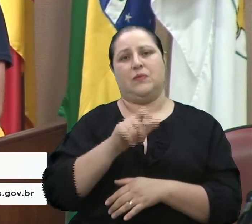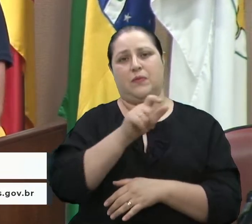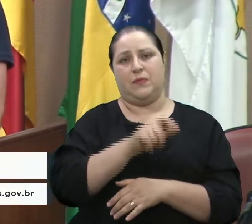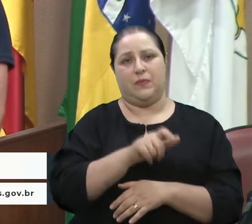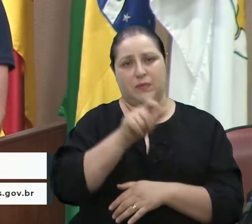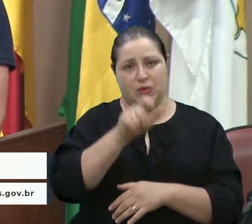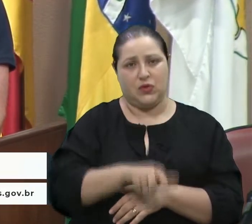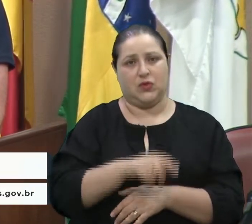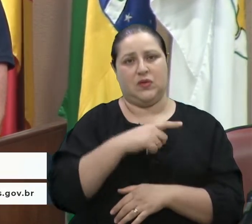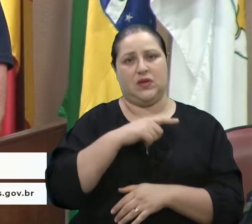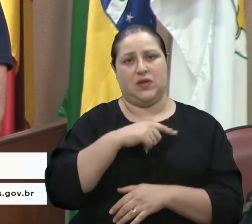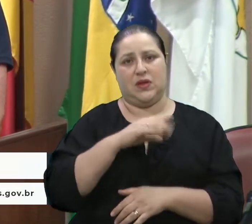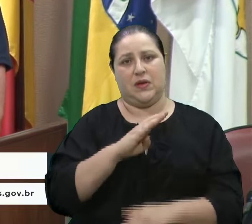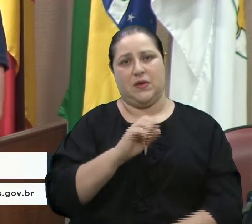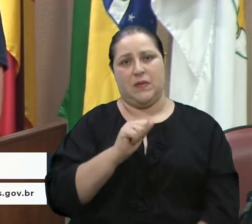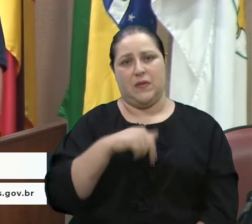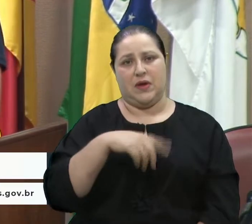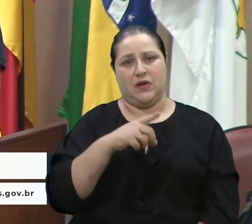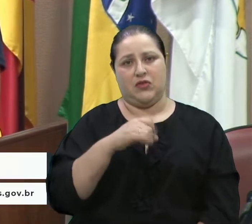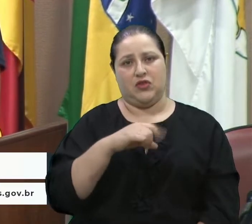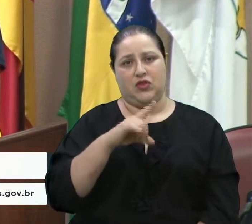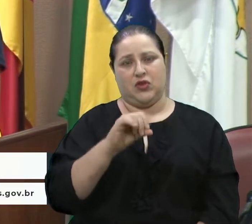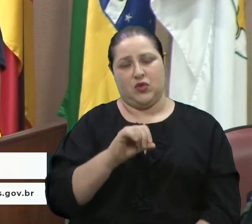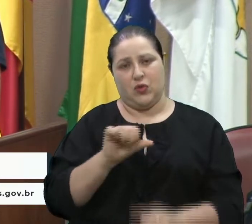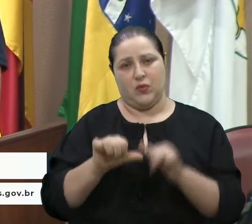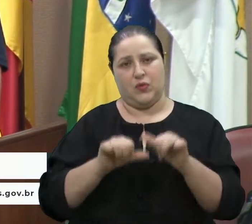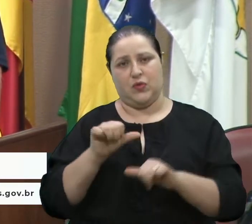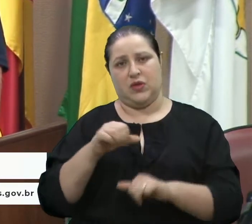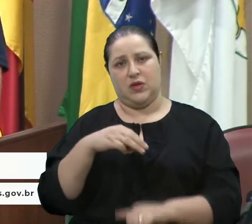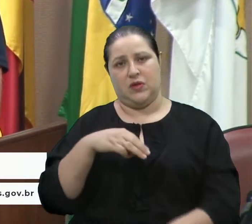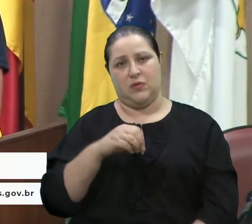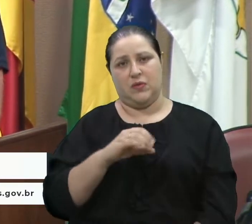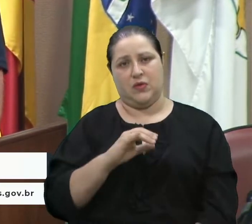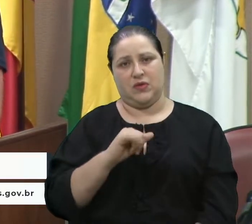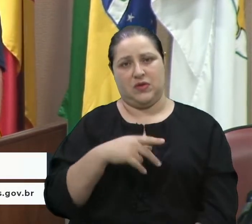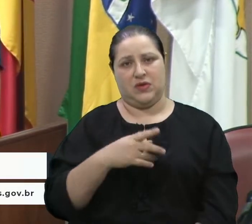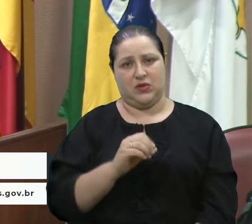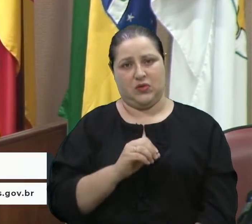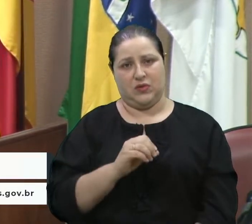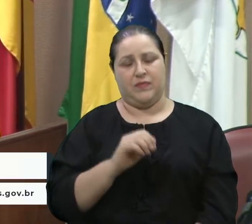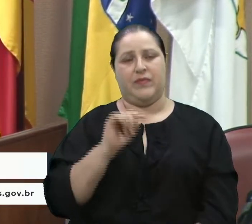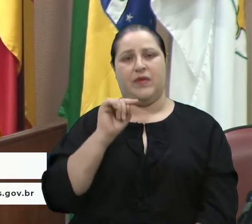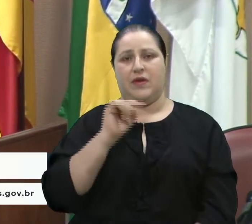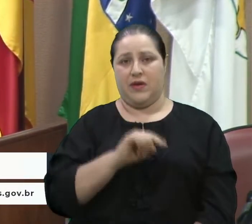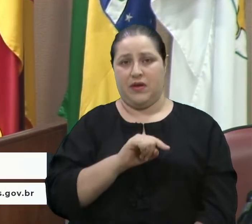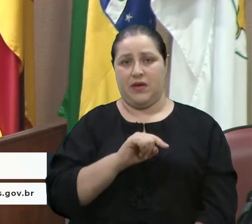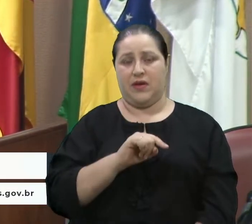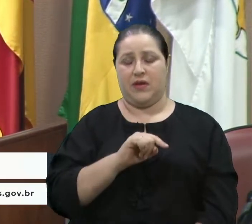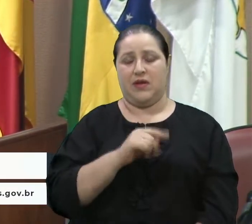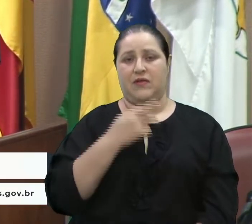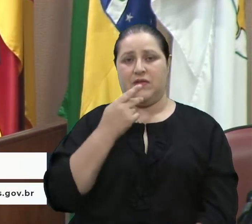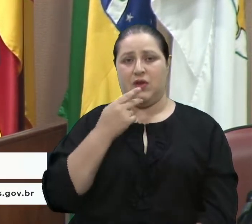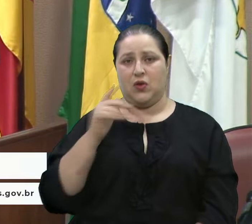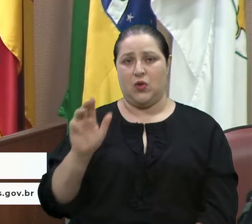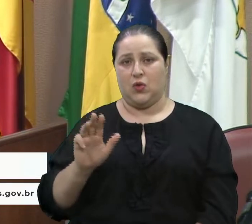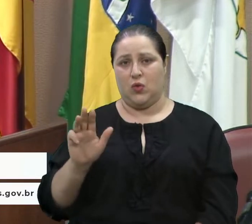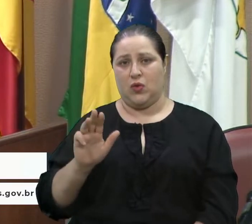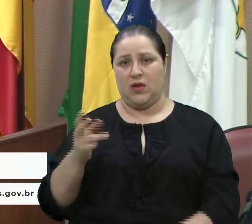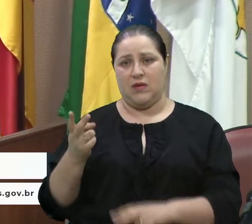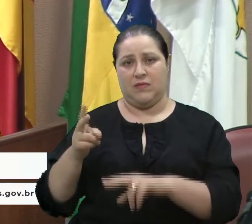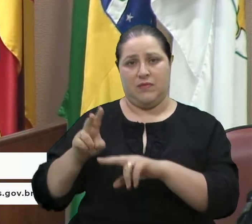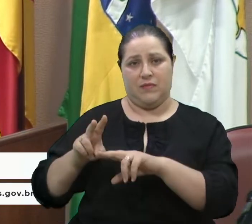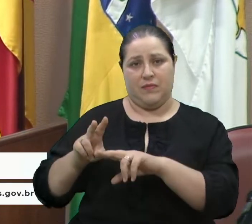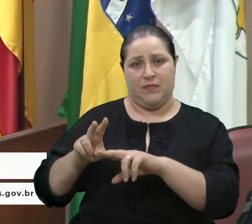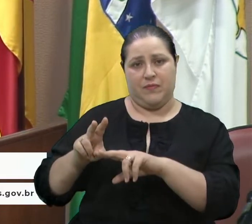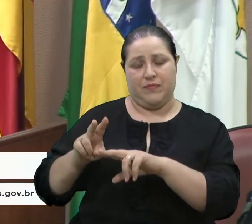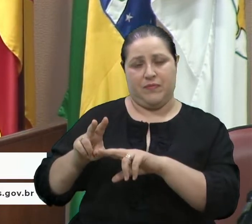Lucas, eu vou lembrar que o Moro condenou pelo caso só do triplex em 2017 o Lula a 9 anos e 6 meses. Depois